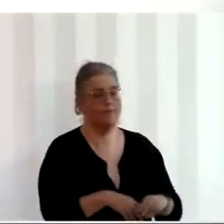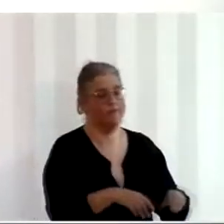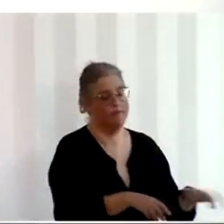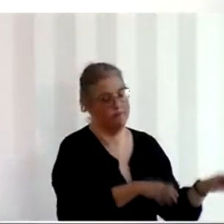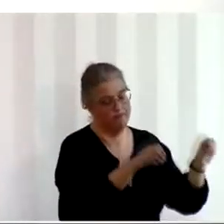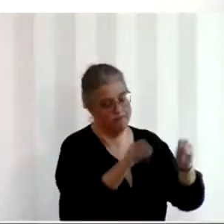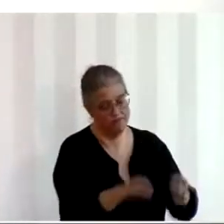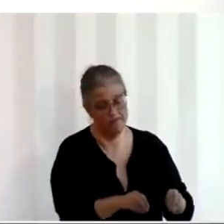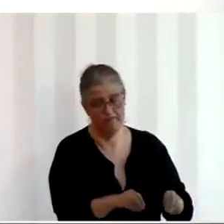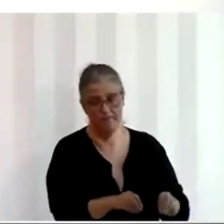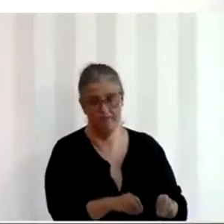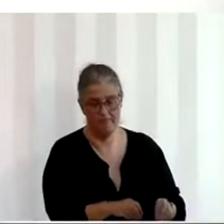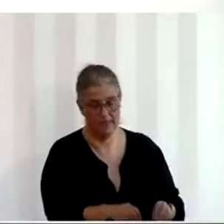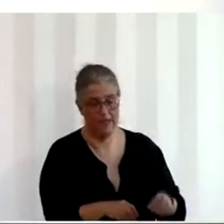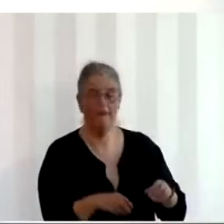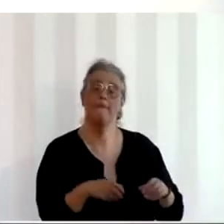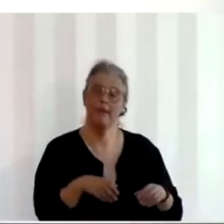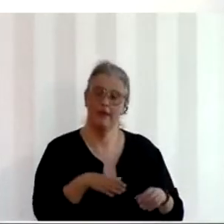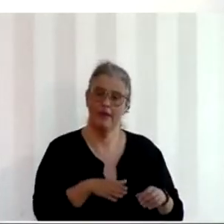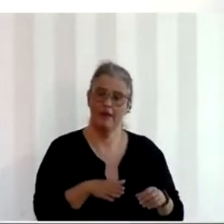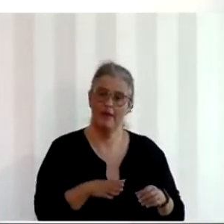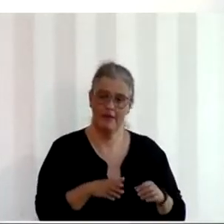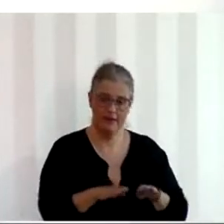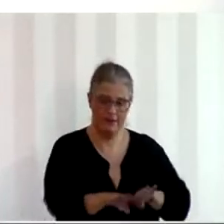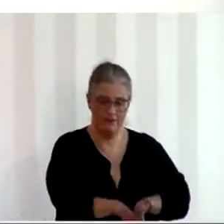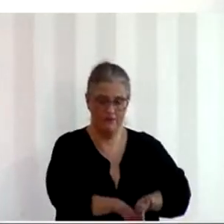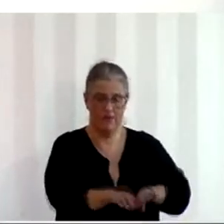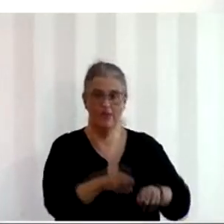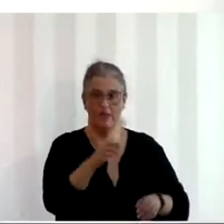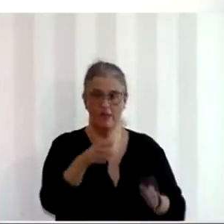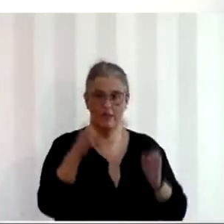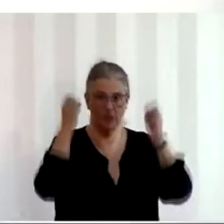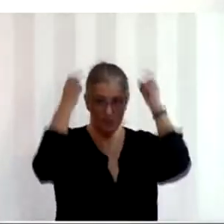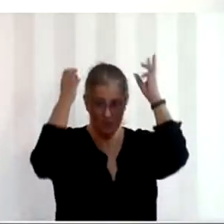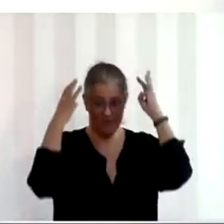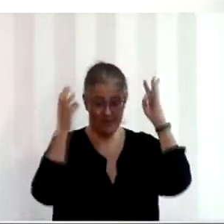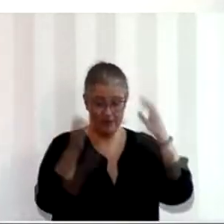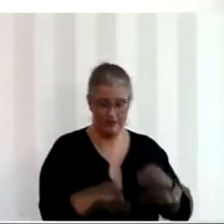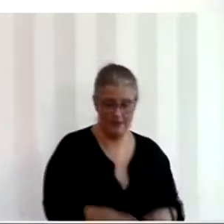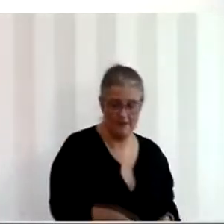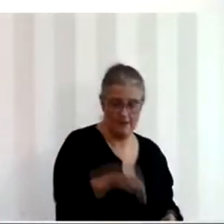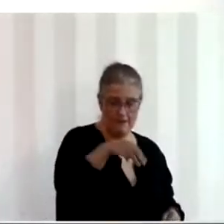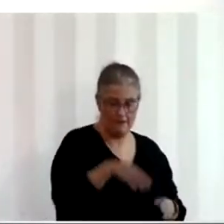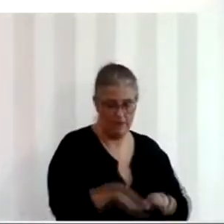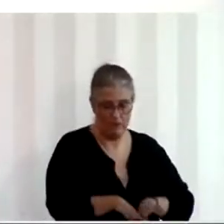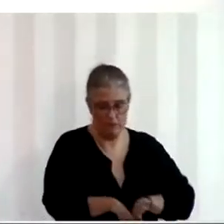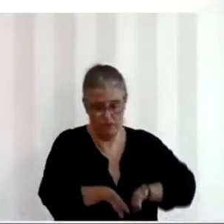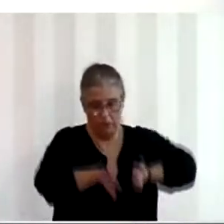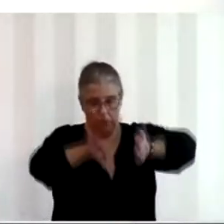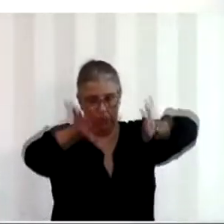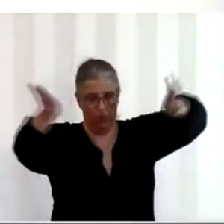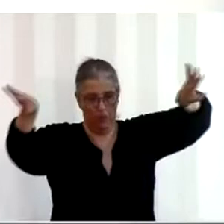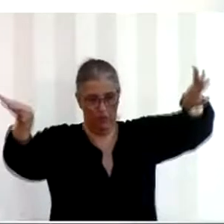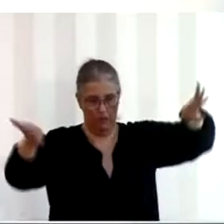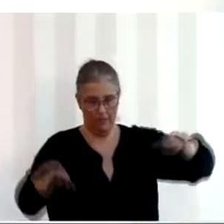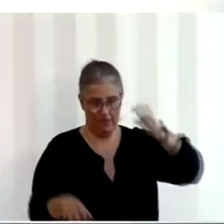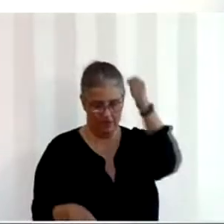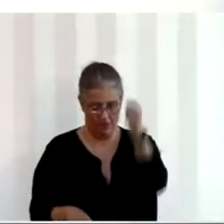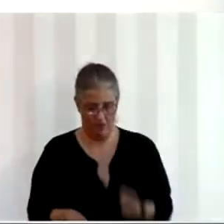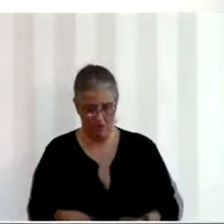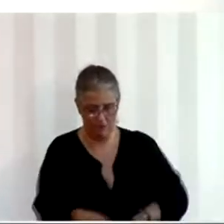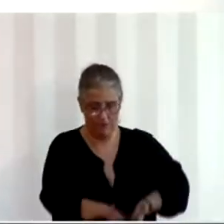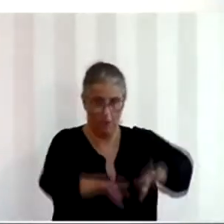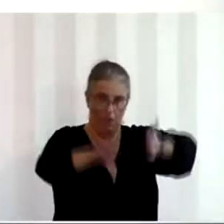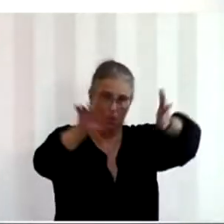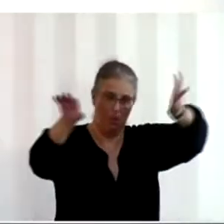pela experiência do Mar Vermelho, indo para o outro lado e atravessando o deserto, o Senhor já falara ao coração do seu